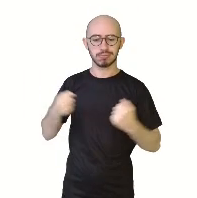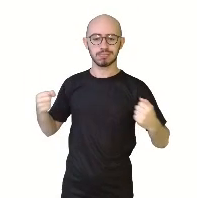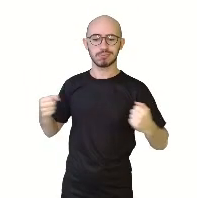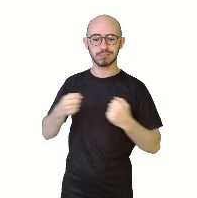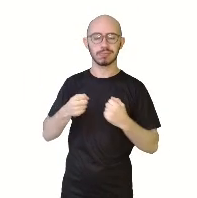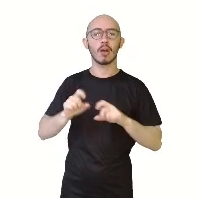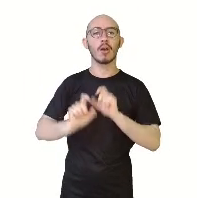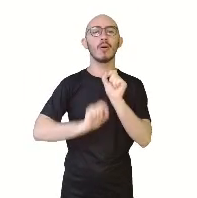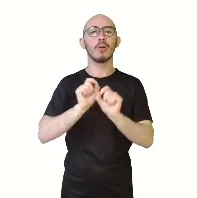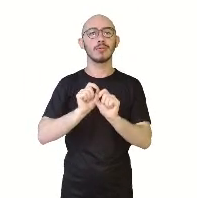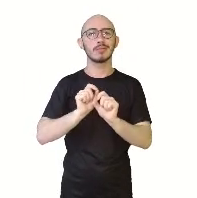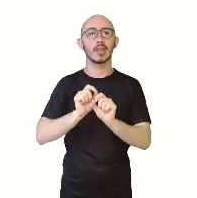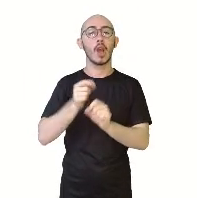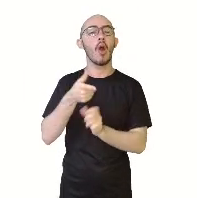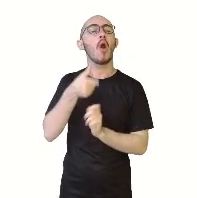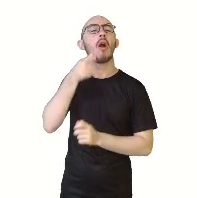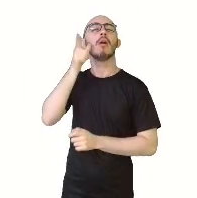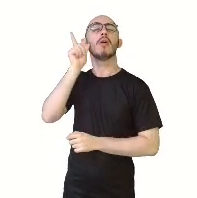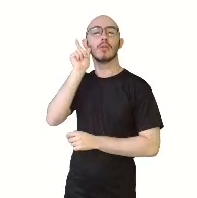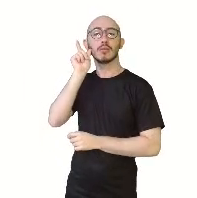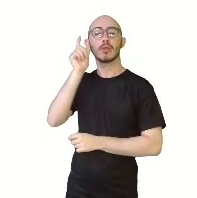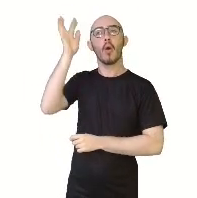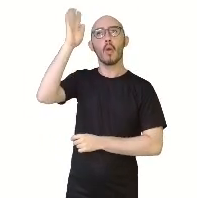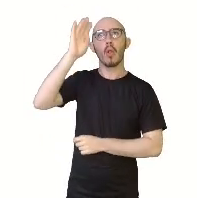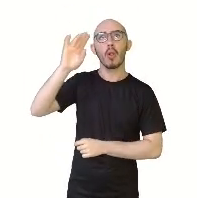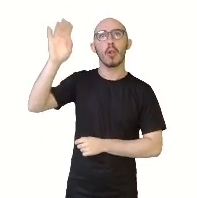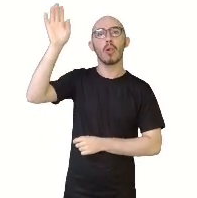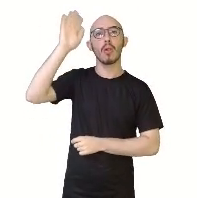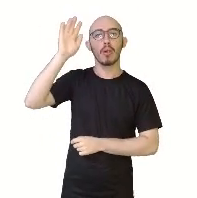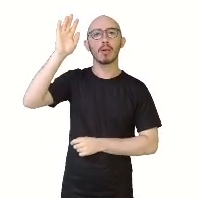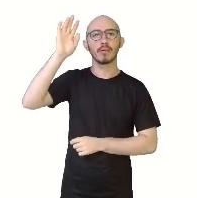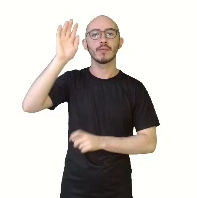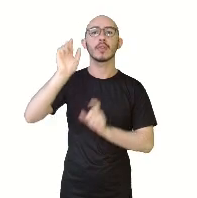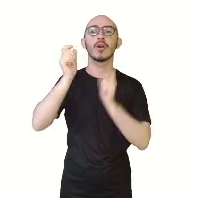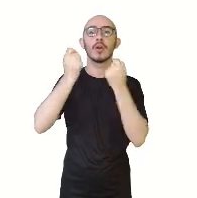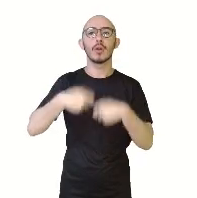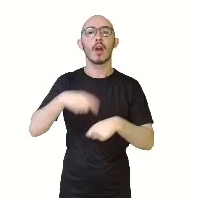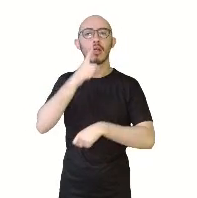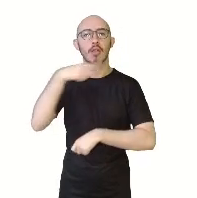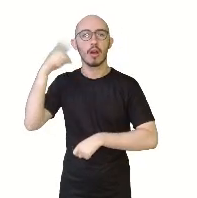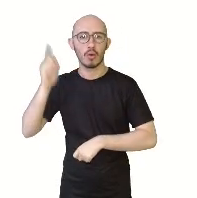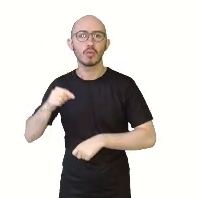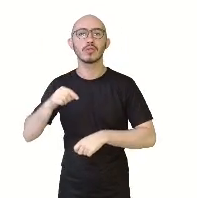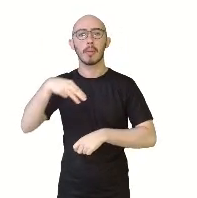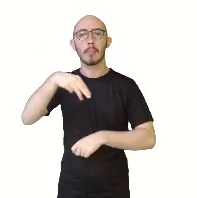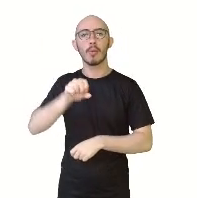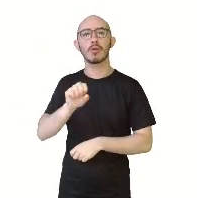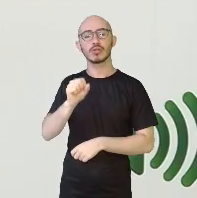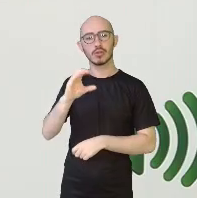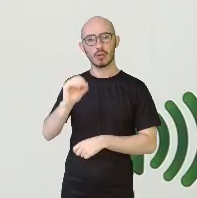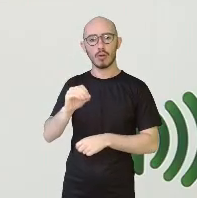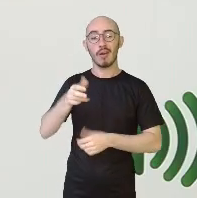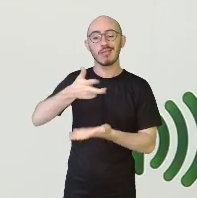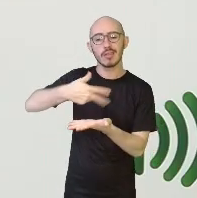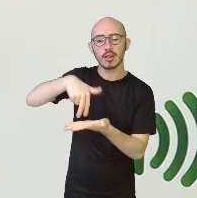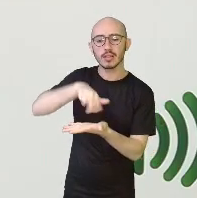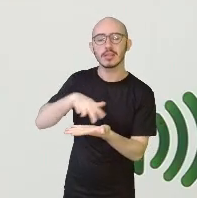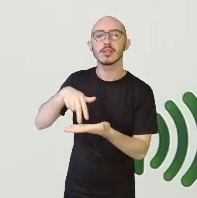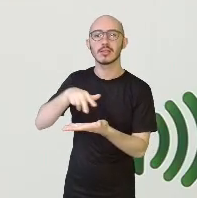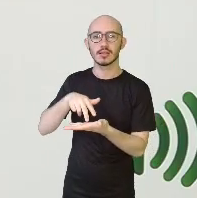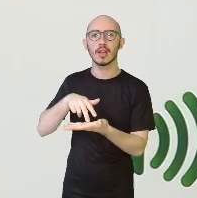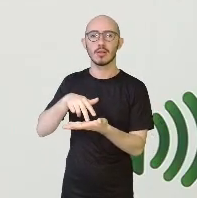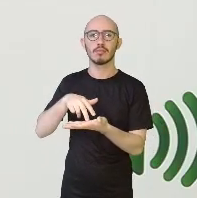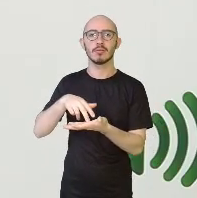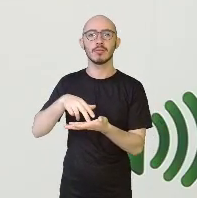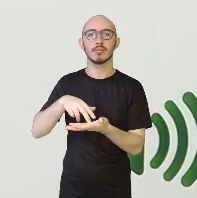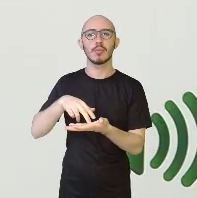que estava em Moscou dançando um pagode russo na boate Kossakov. Pagode russo, parecia até